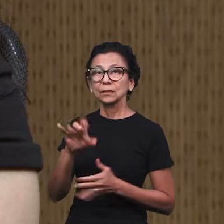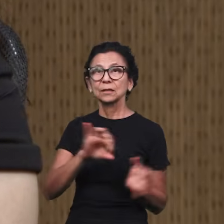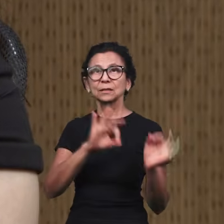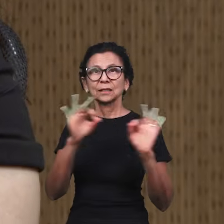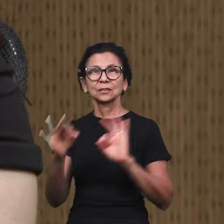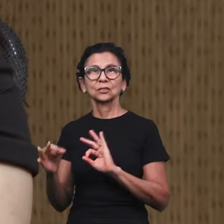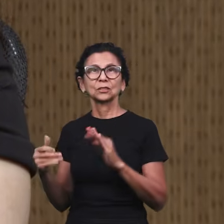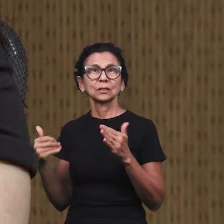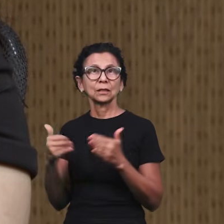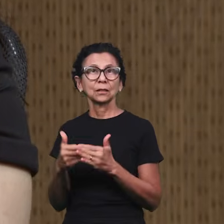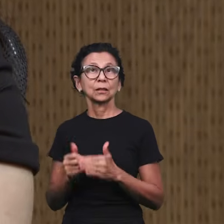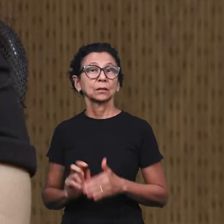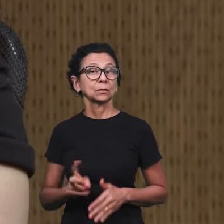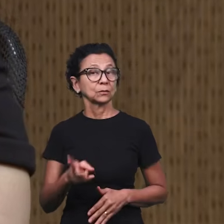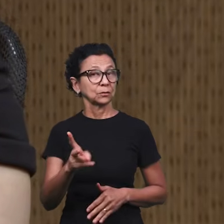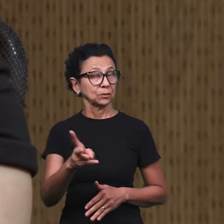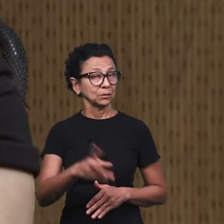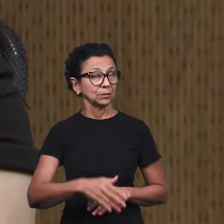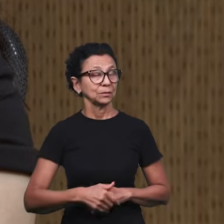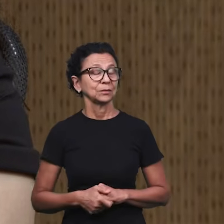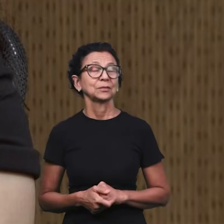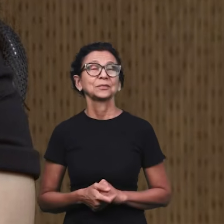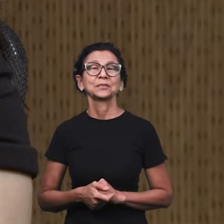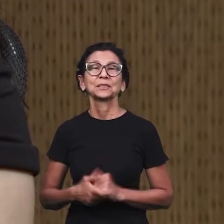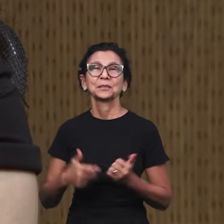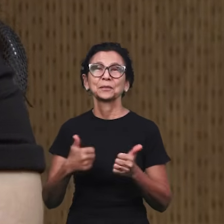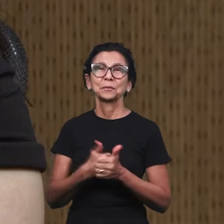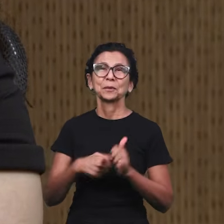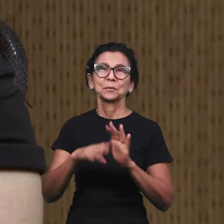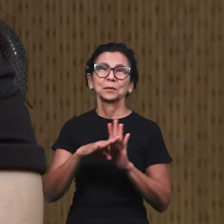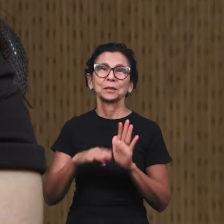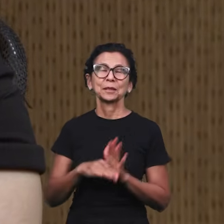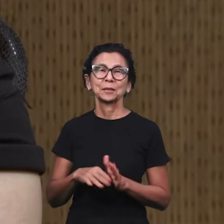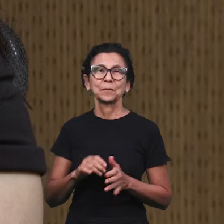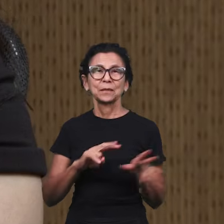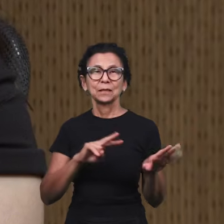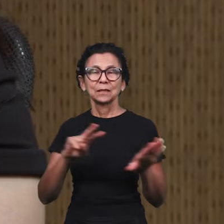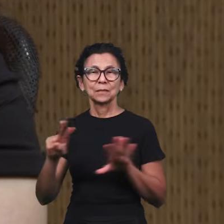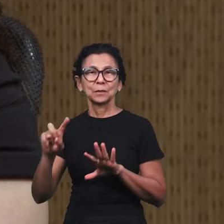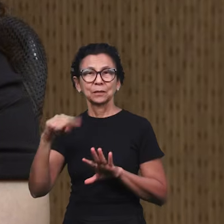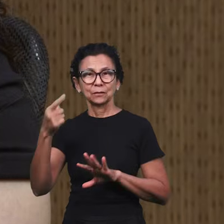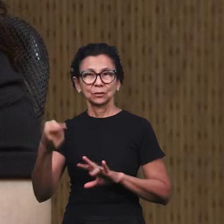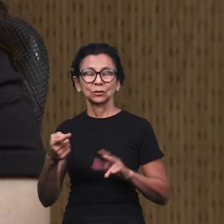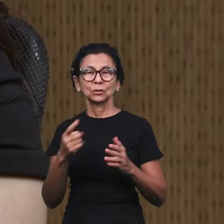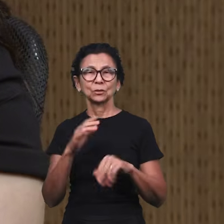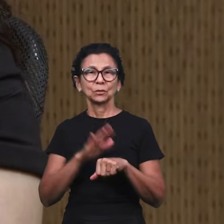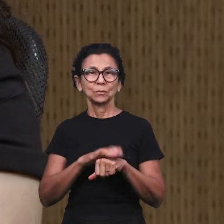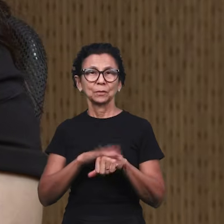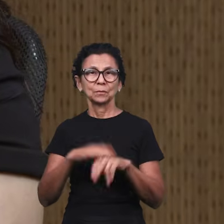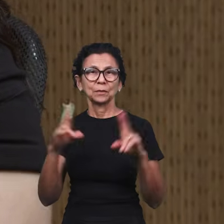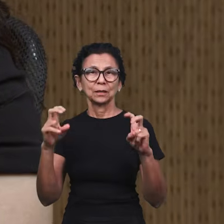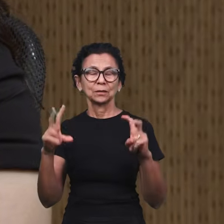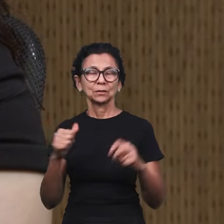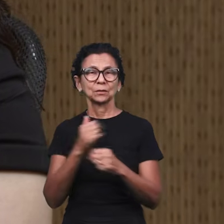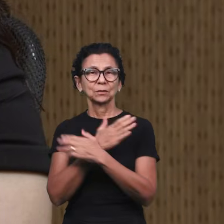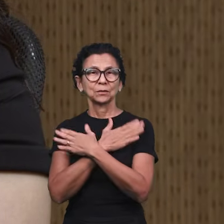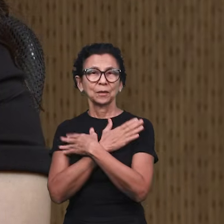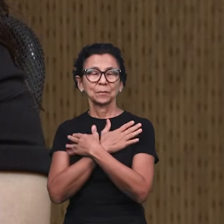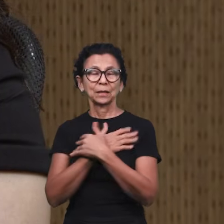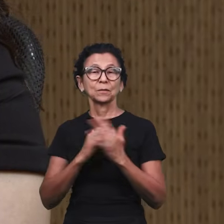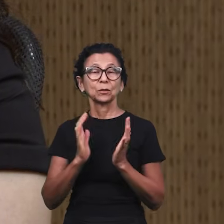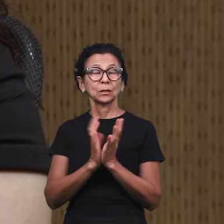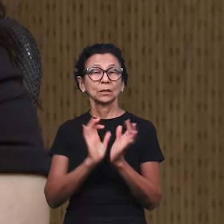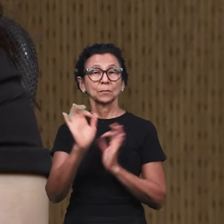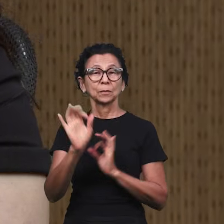até agora e continue aqui para a parte 2 deste programa na semana que vem. É um prazer sempre estarmos aqui. Mandar um abraço para a nossa equipe de